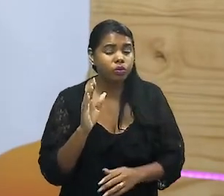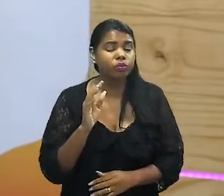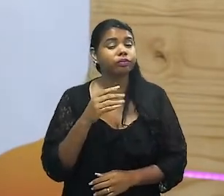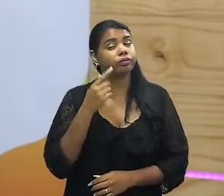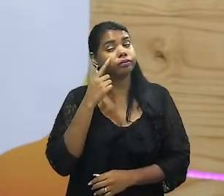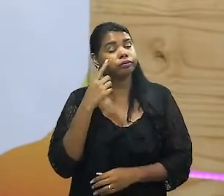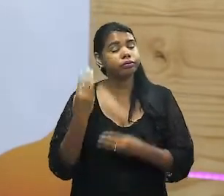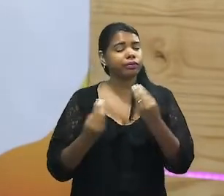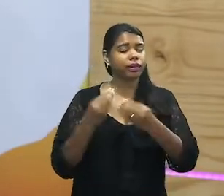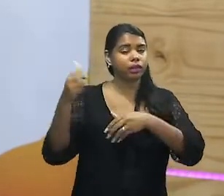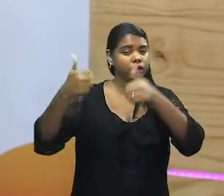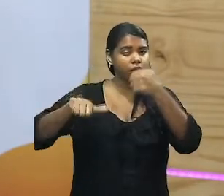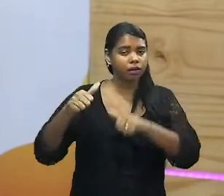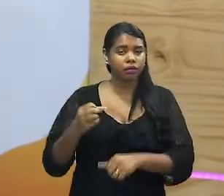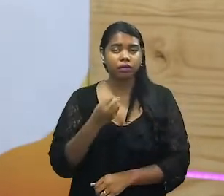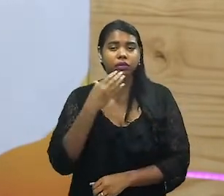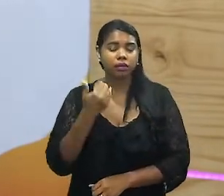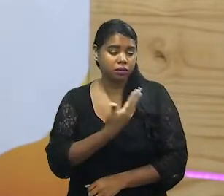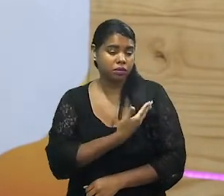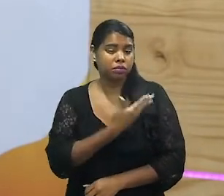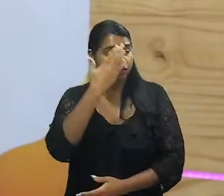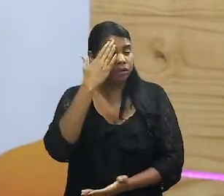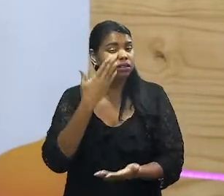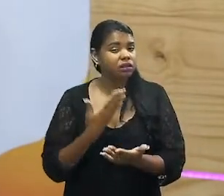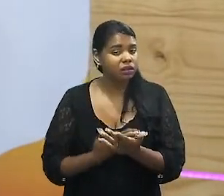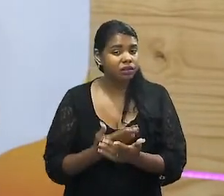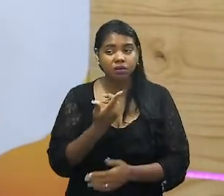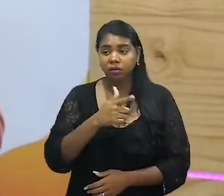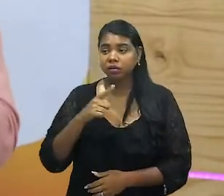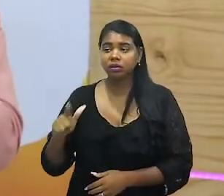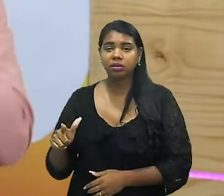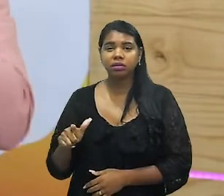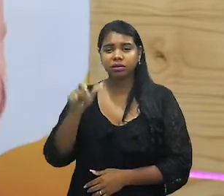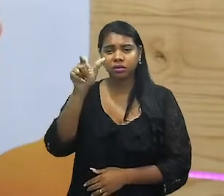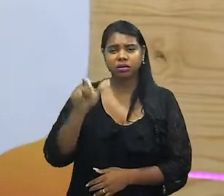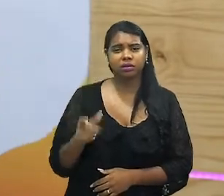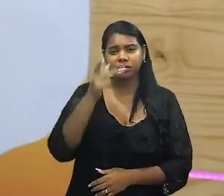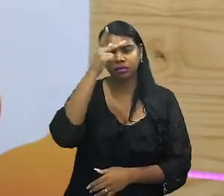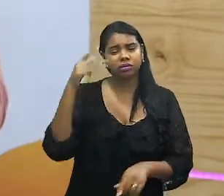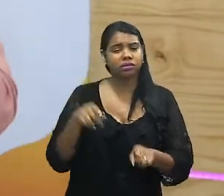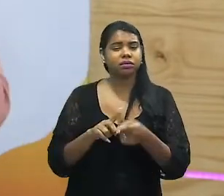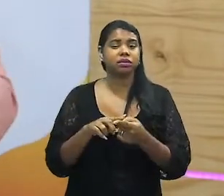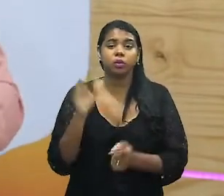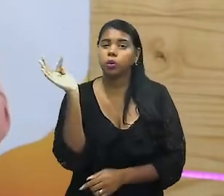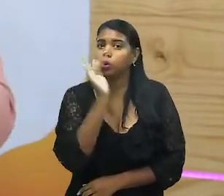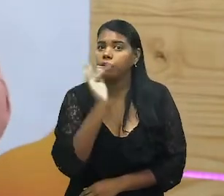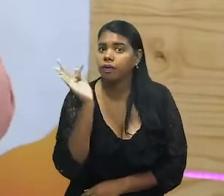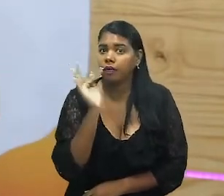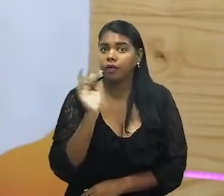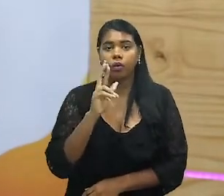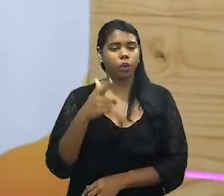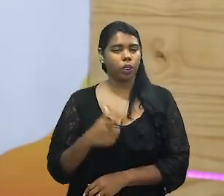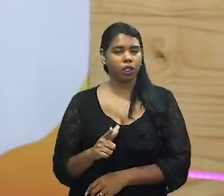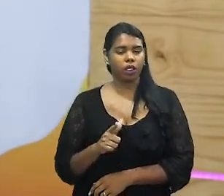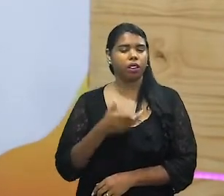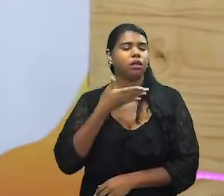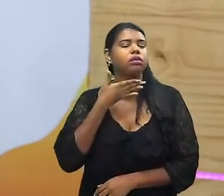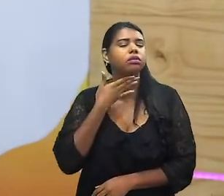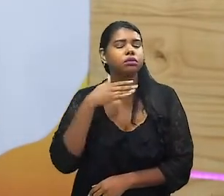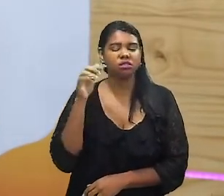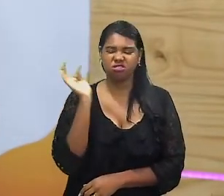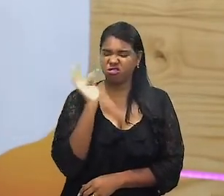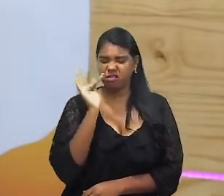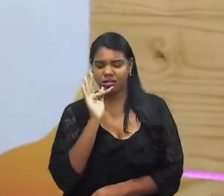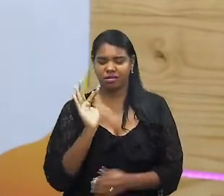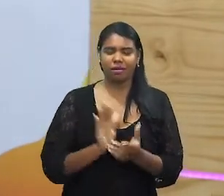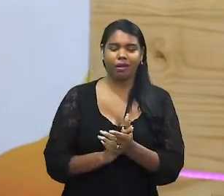pessoa? Ver se ela é uma amiga confiável para outras pessoas, ver se ela é fofoqueira ou não, se ela gosta de um babado,